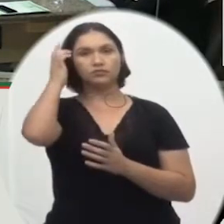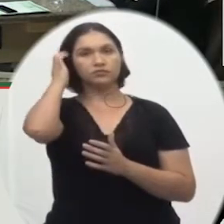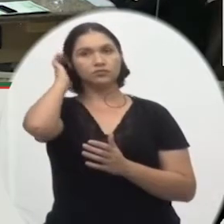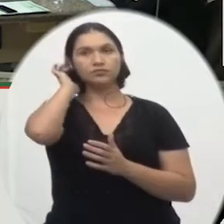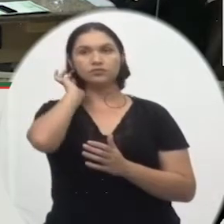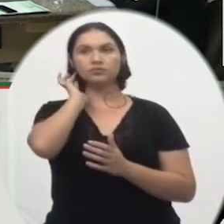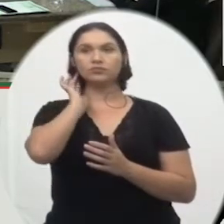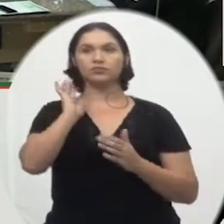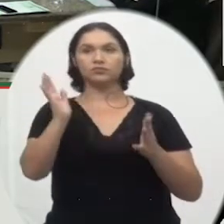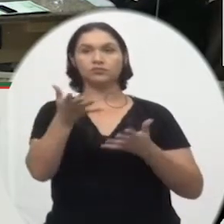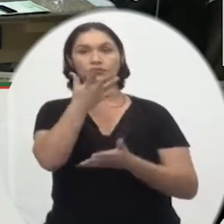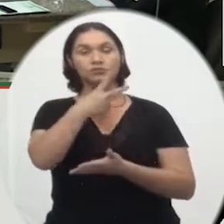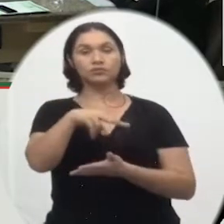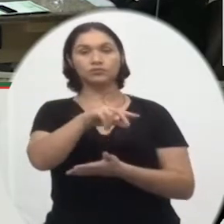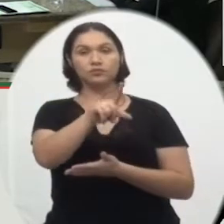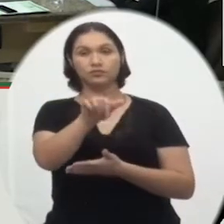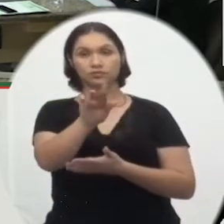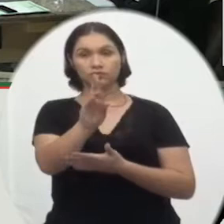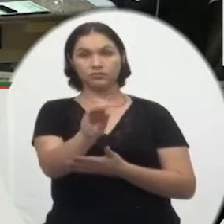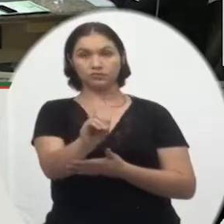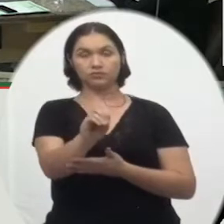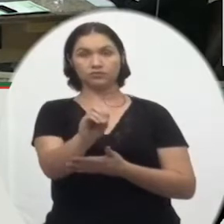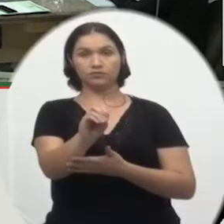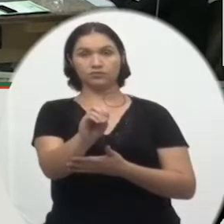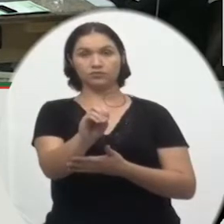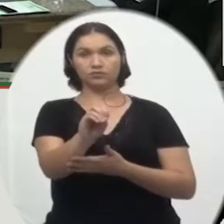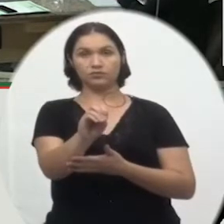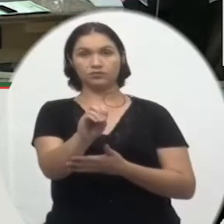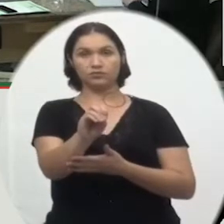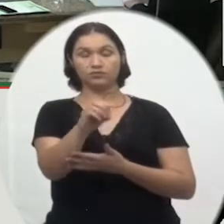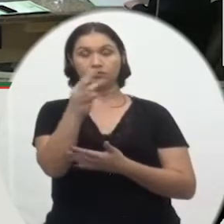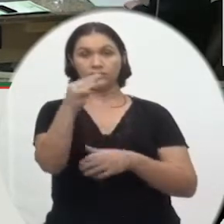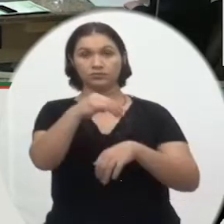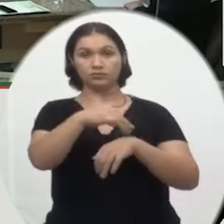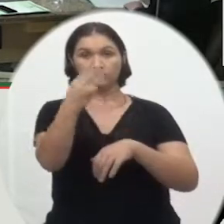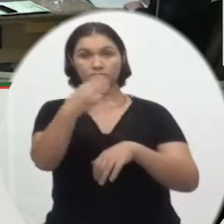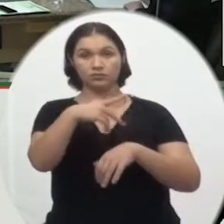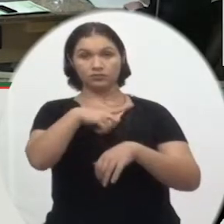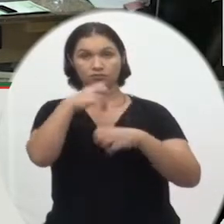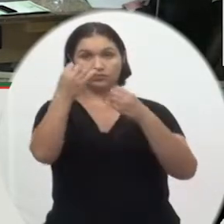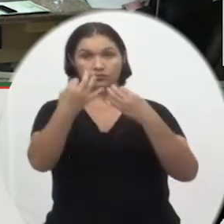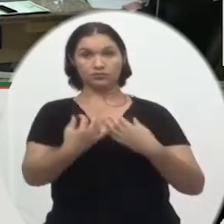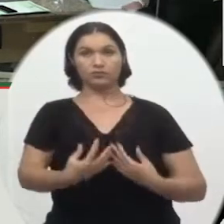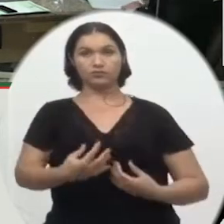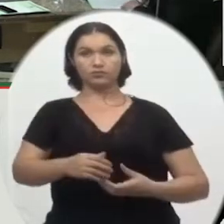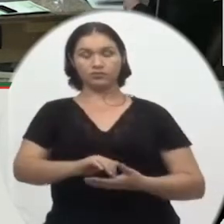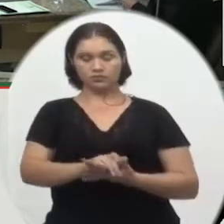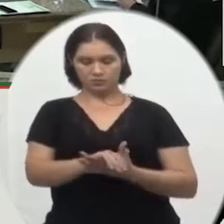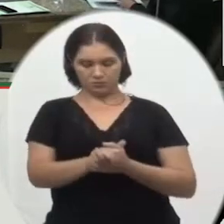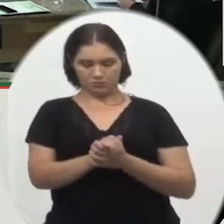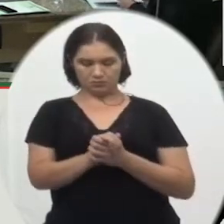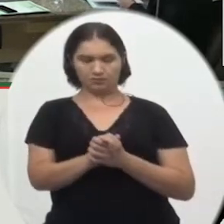Com a palavra o vereador Zairo Casagrande. Vossa Excelência dispõe de 3 minutos e 30.